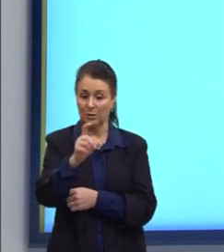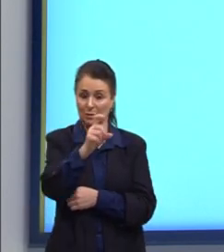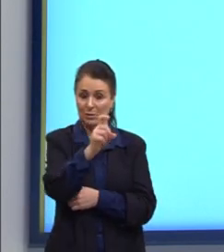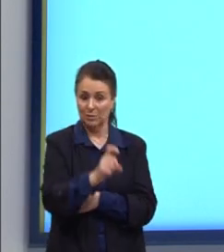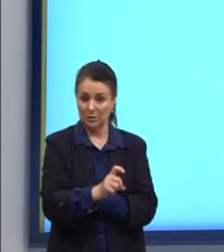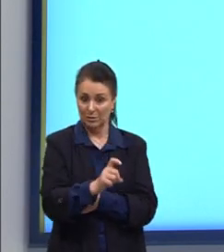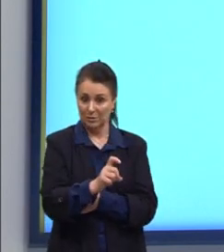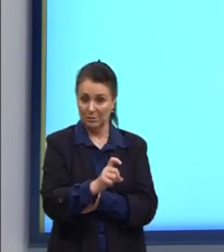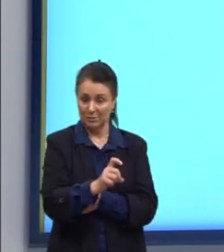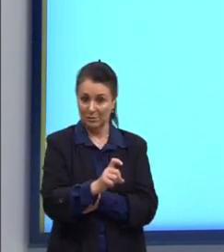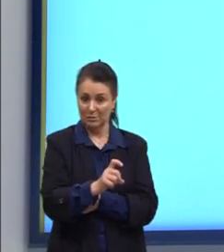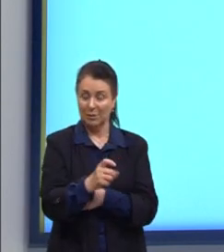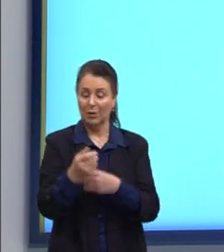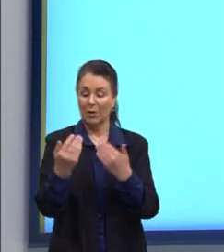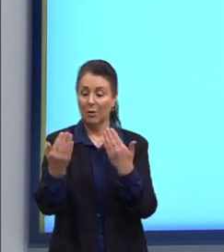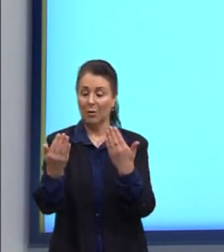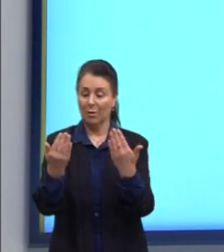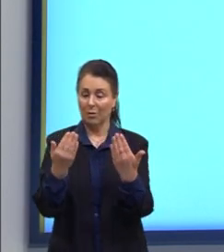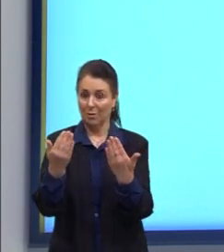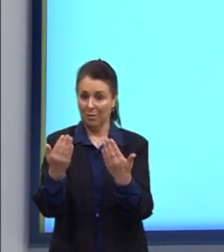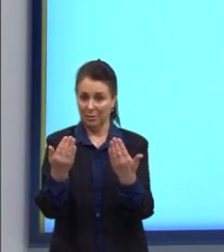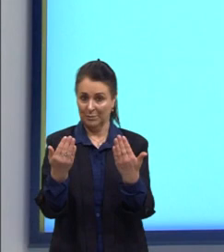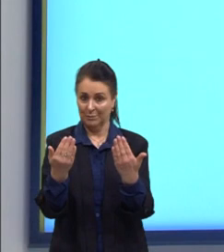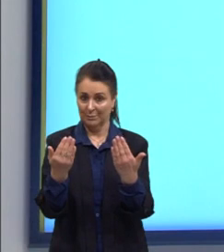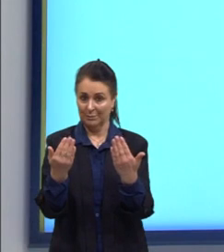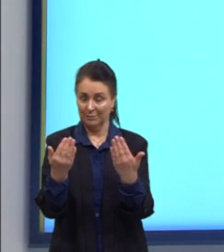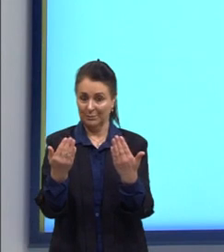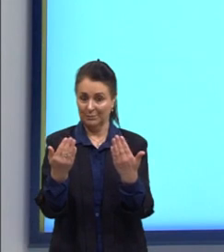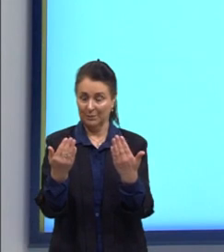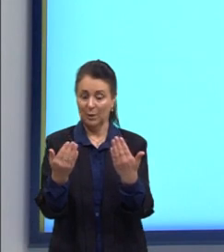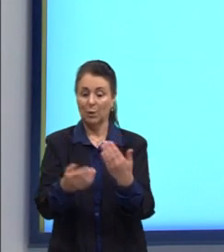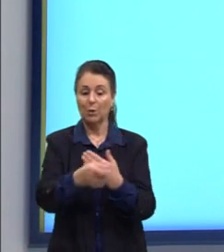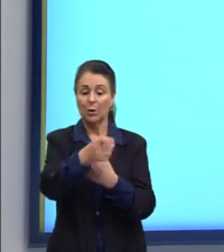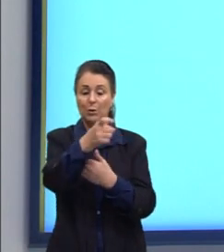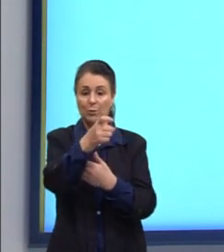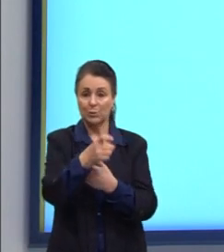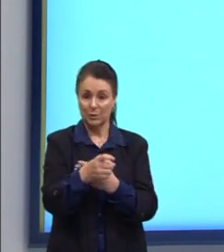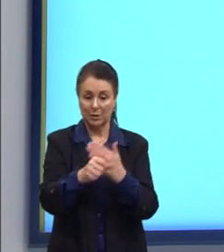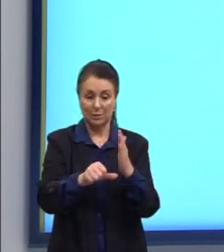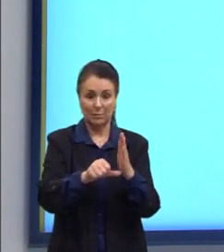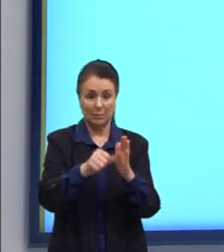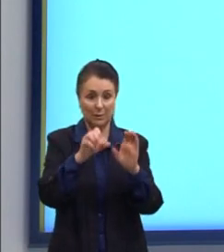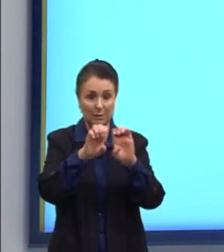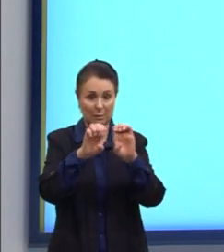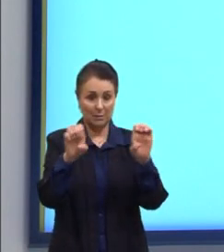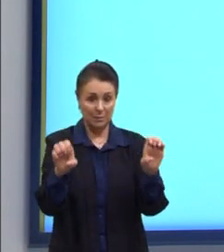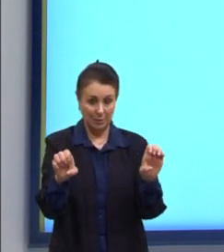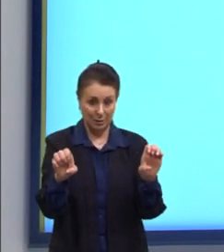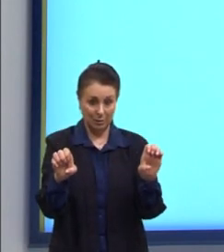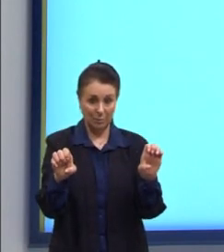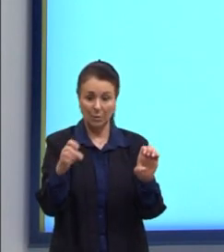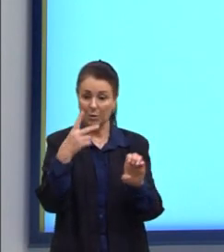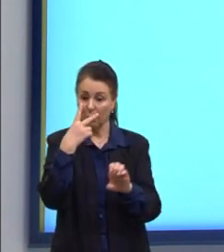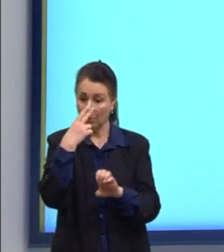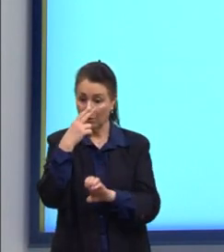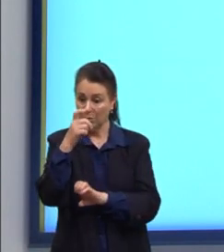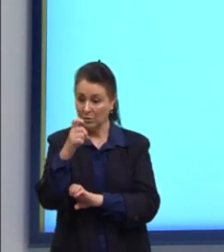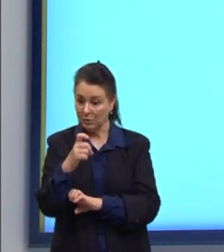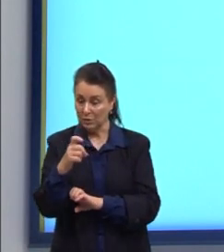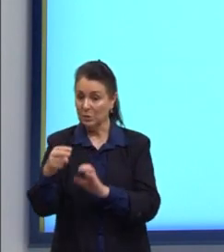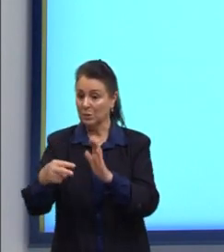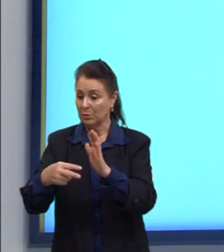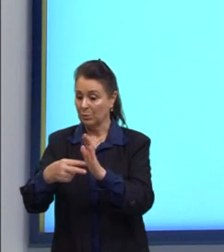E aí nós vamos comparar eles a gente vai dizer então que o x da primeira equação é igual o x da segunda equação